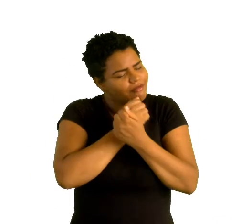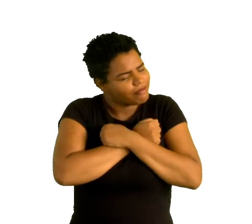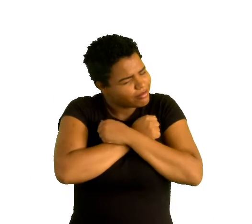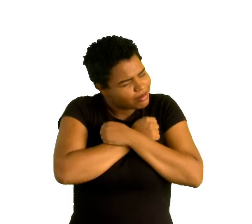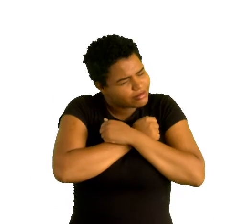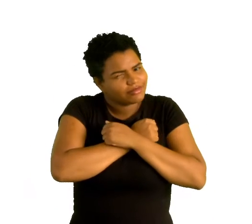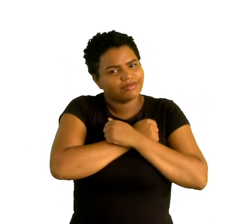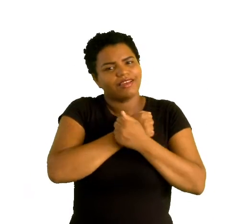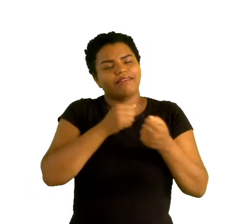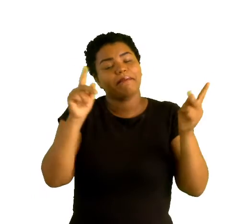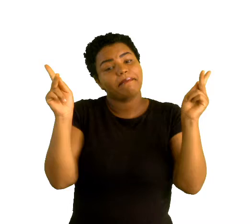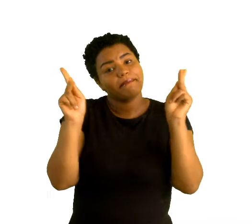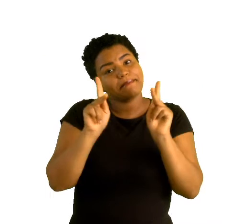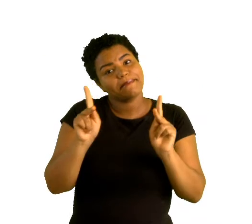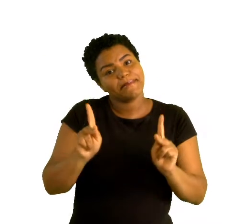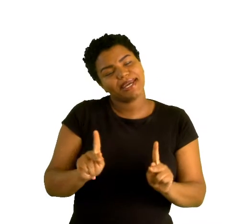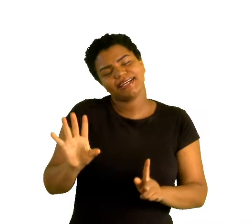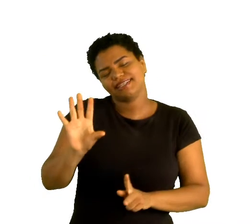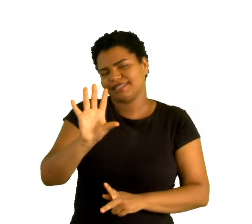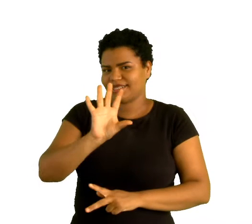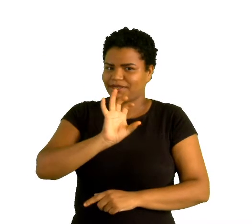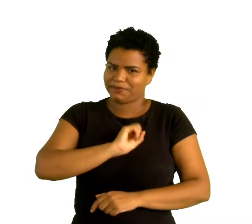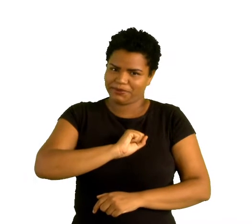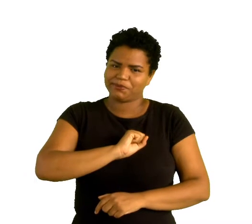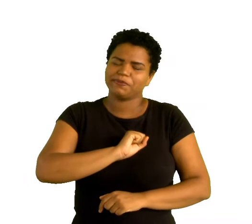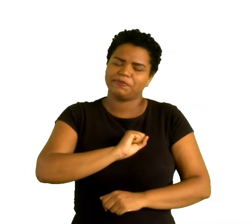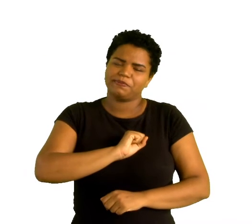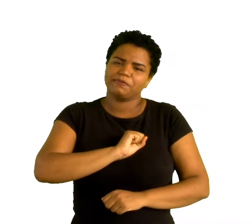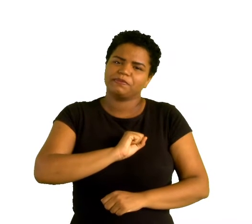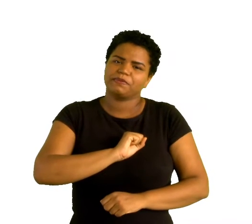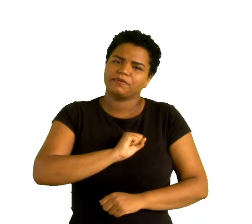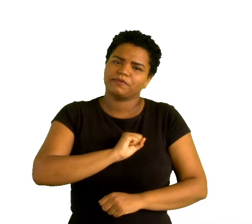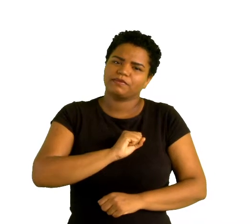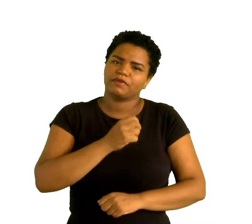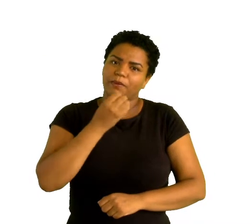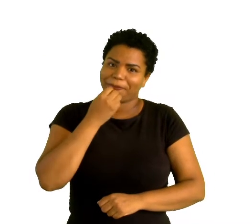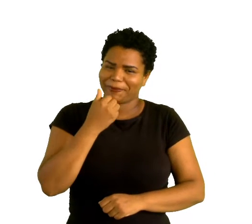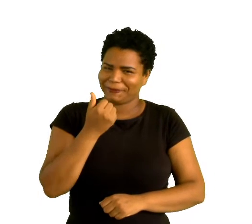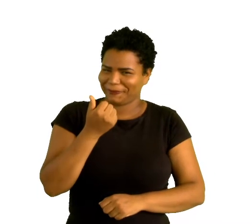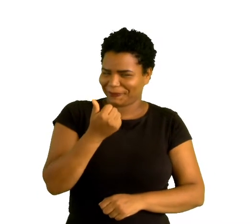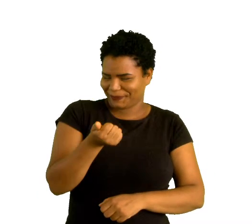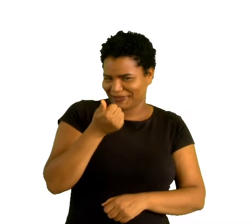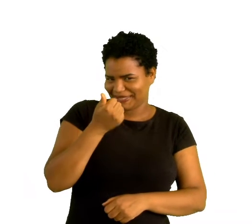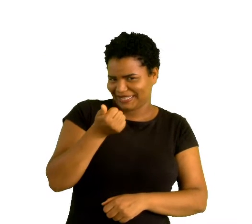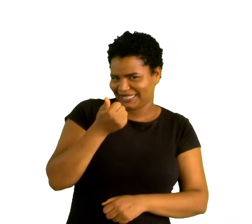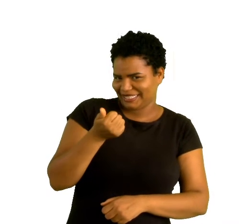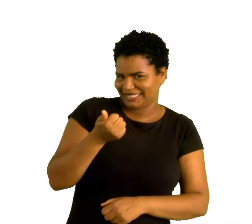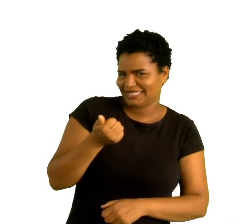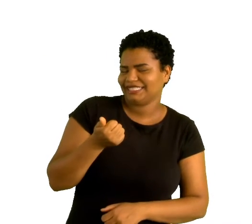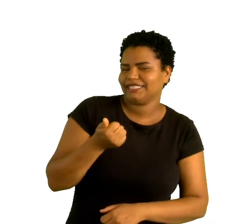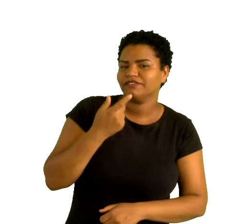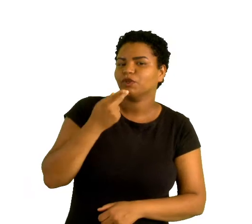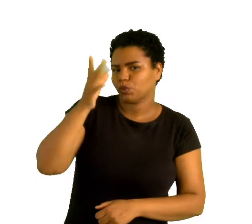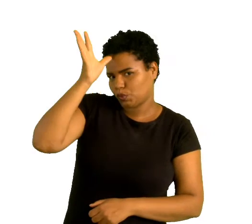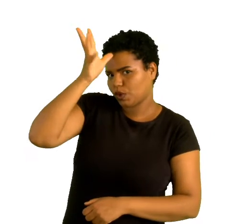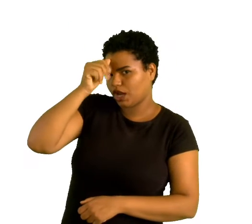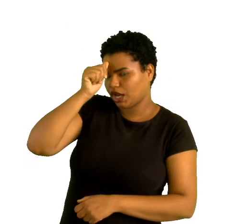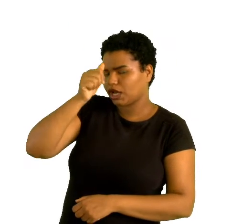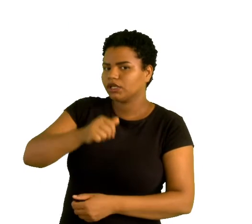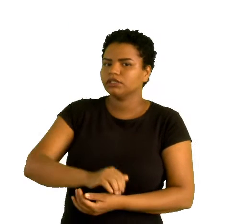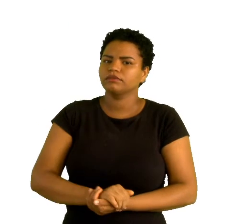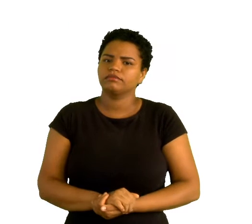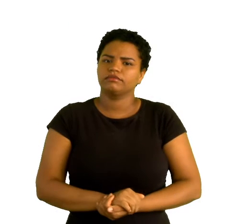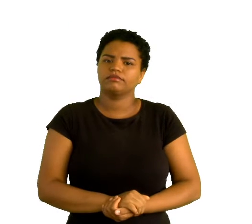de paz, de amor." "Muito bem!" exclamou o galo.